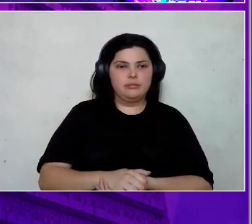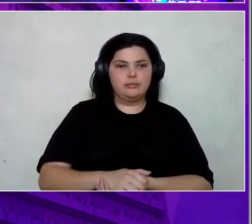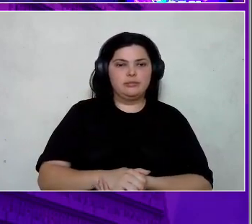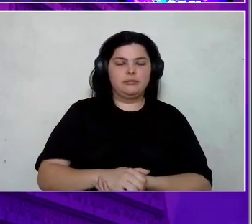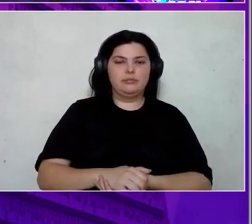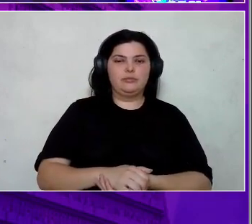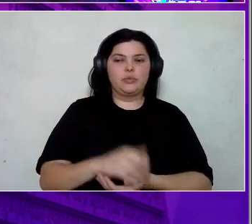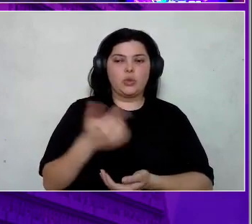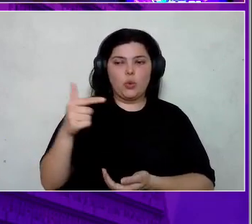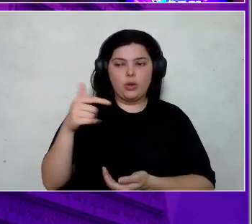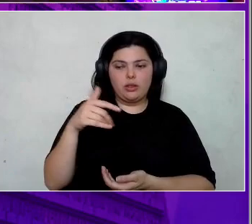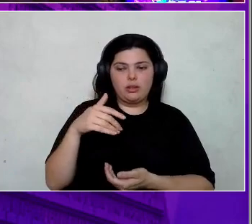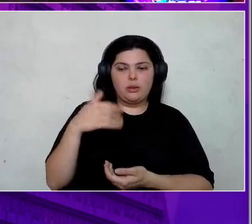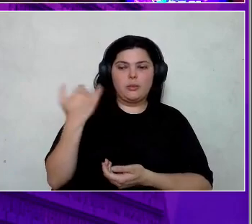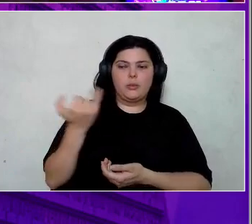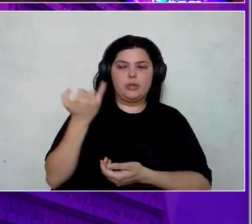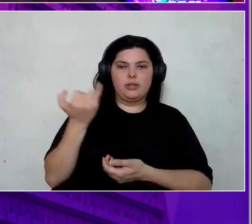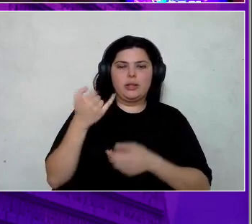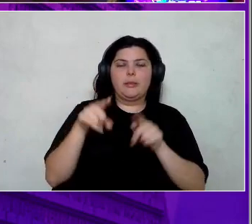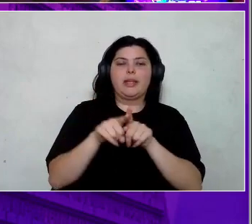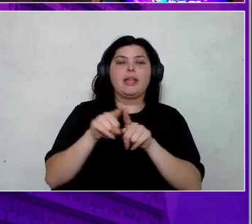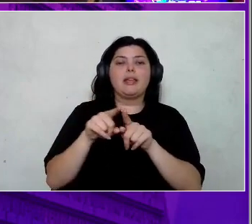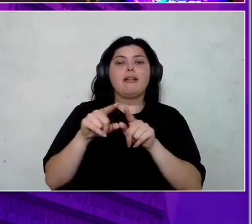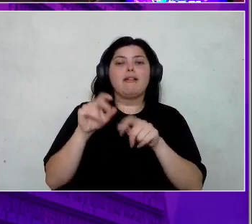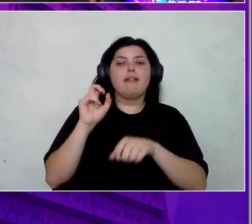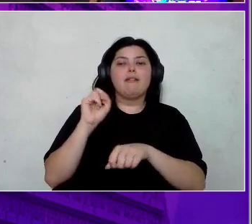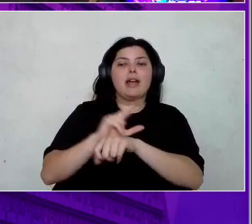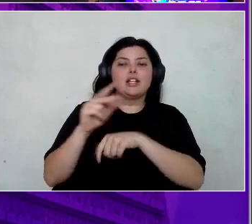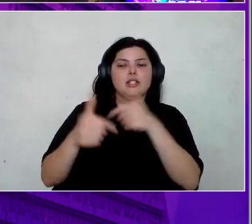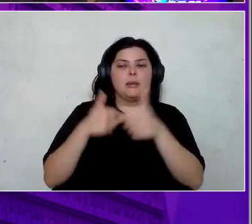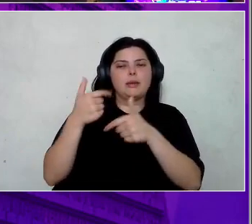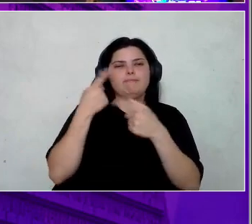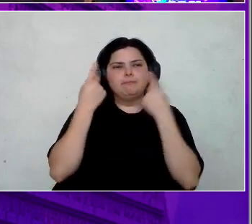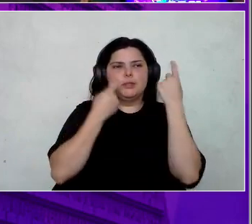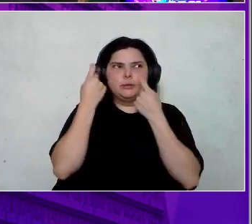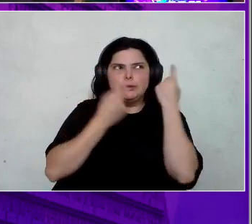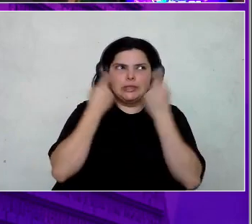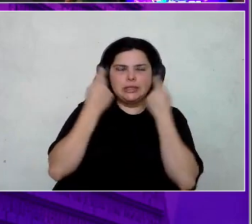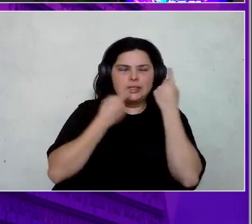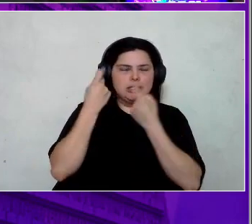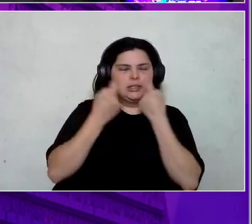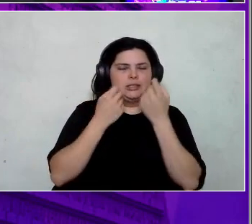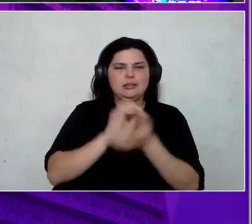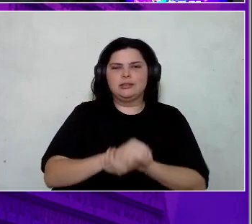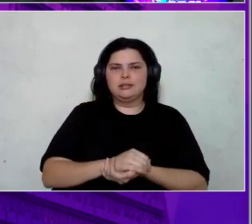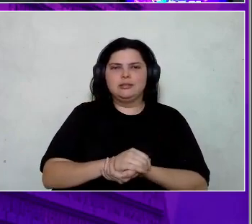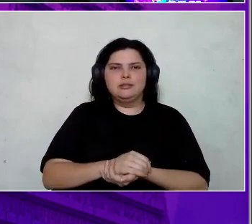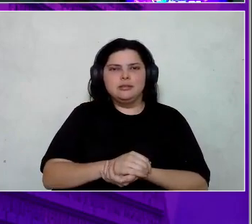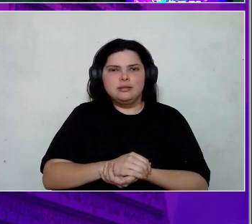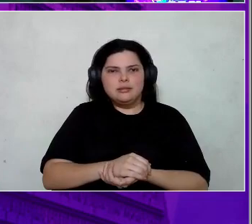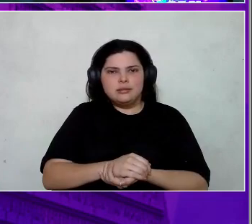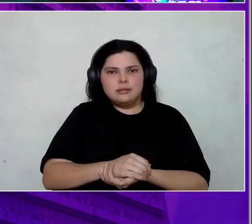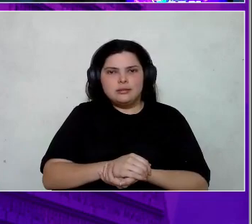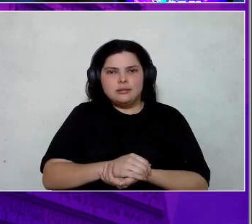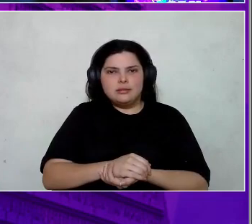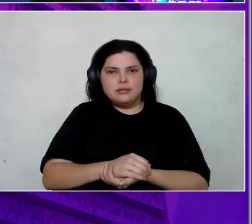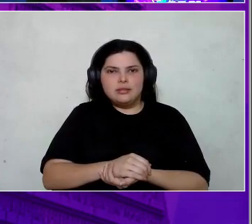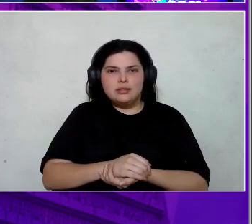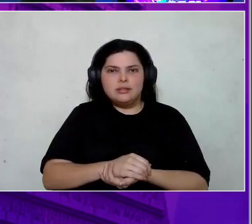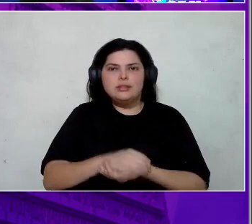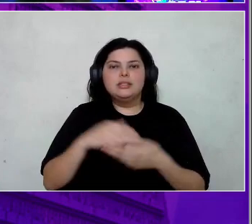importante. Empregabilidade, eu também fiquei preocupadíssimo com isso, né? Um projeto tem